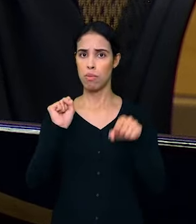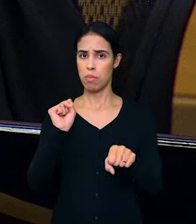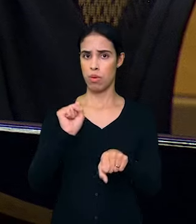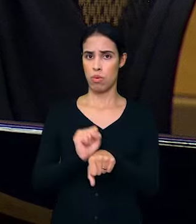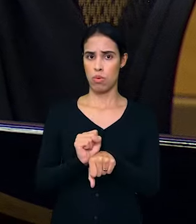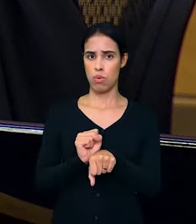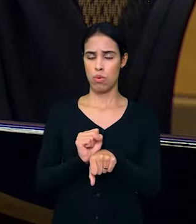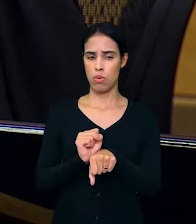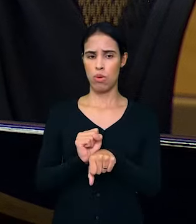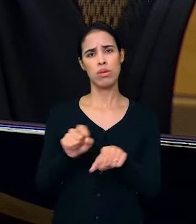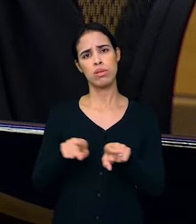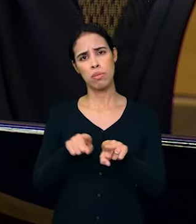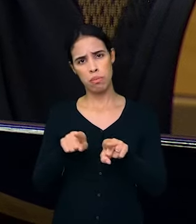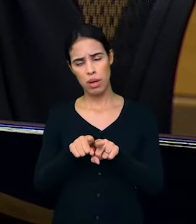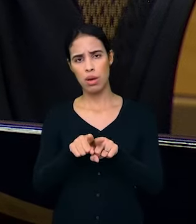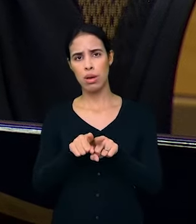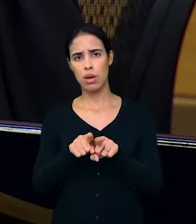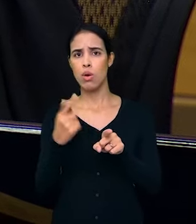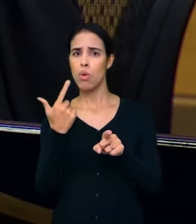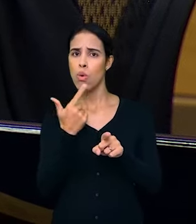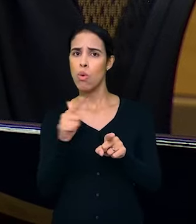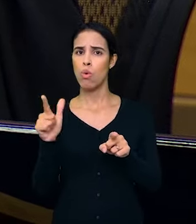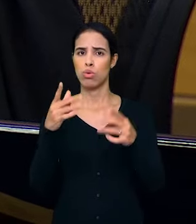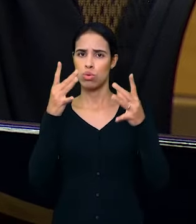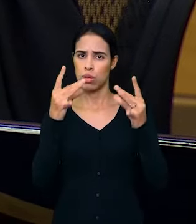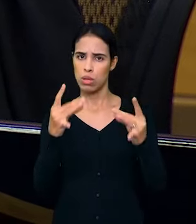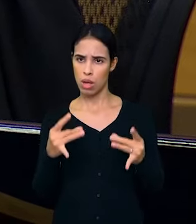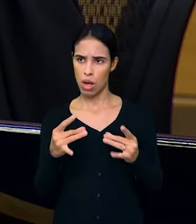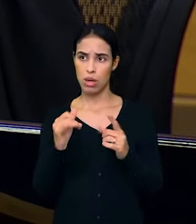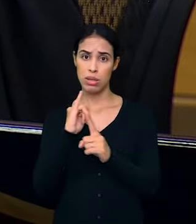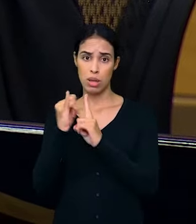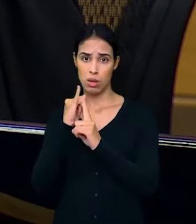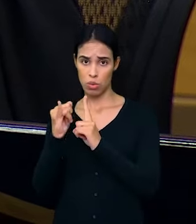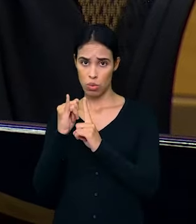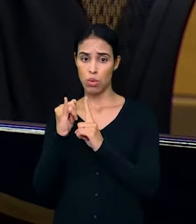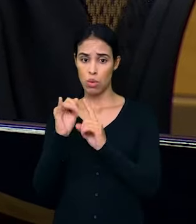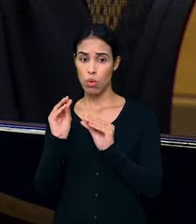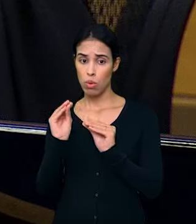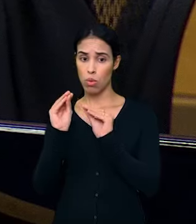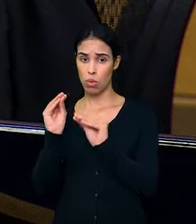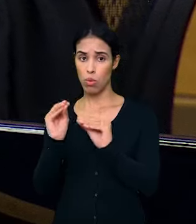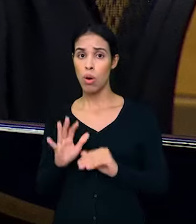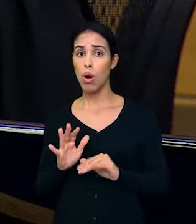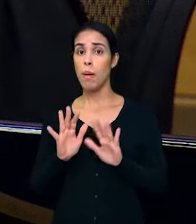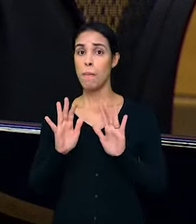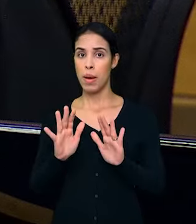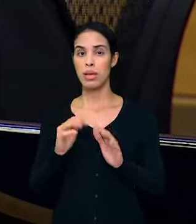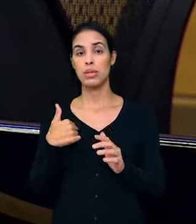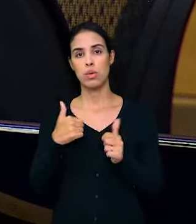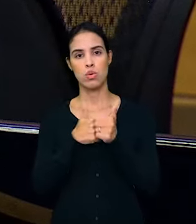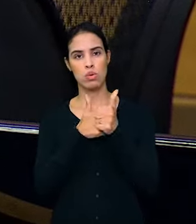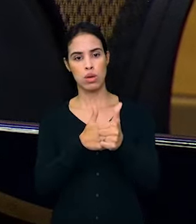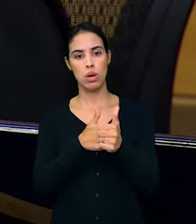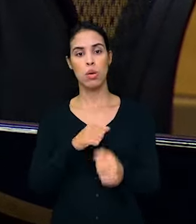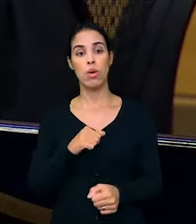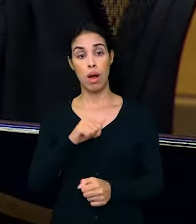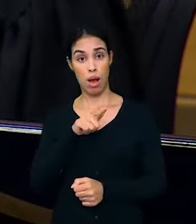pelos demais fundamentos lançados pelo eminente relator. Estou acompanhando o voto do eminente ministro